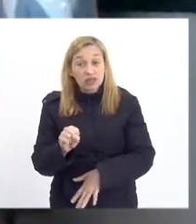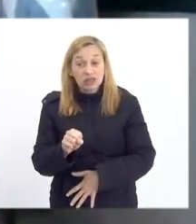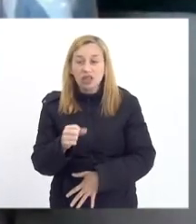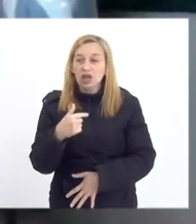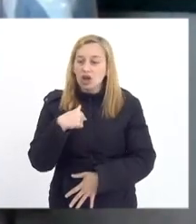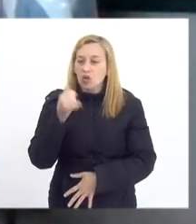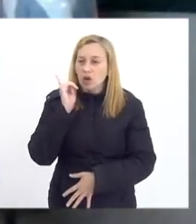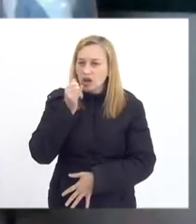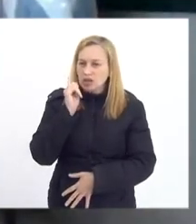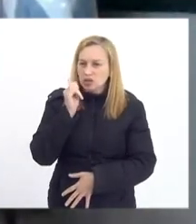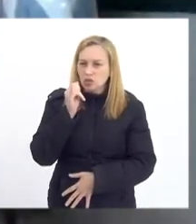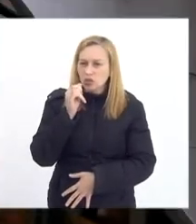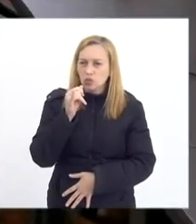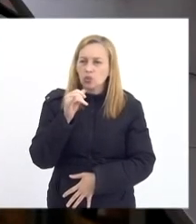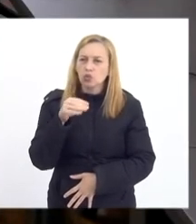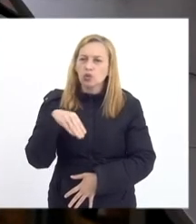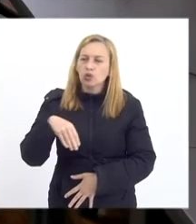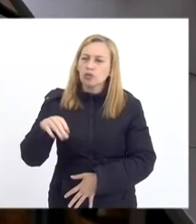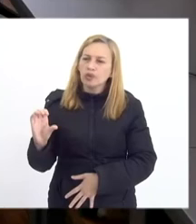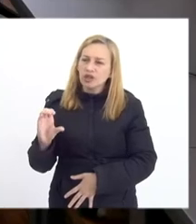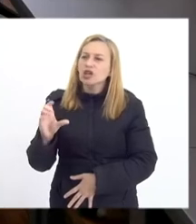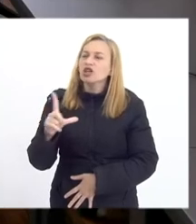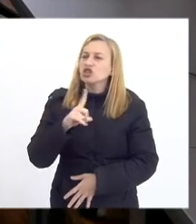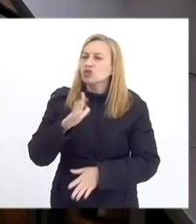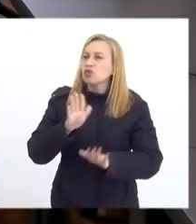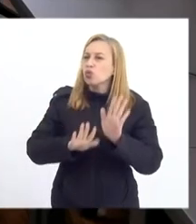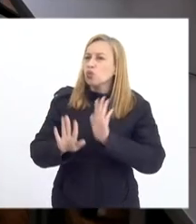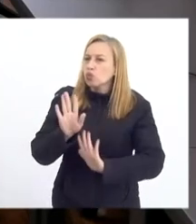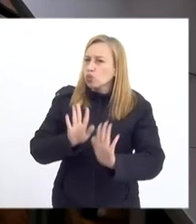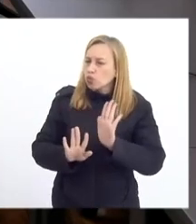o relator, que eu tive um cuidado para atender.